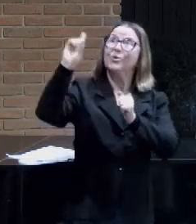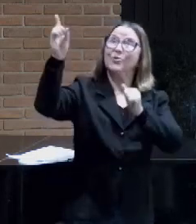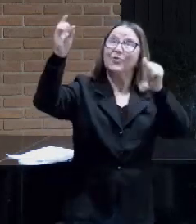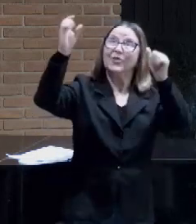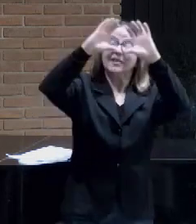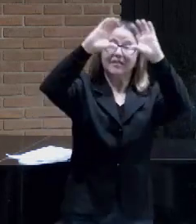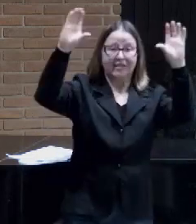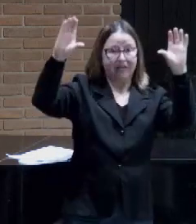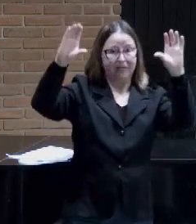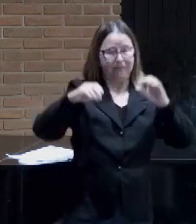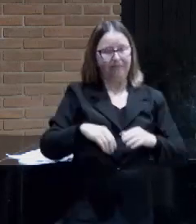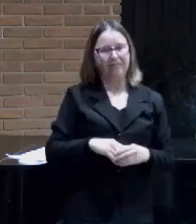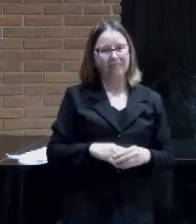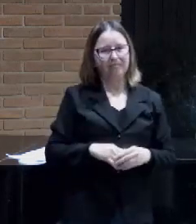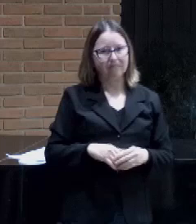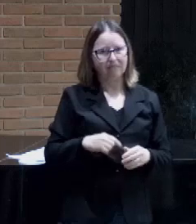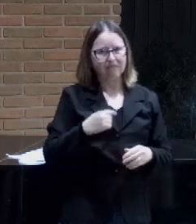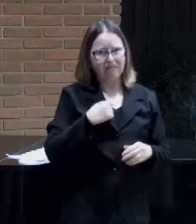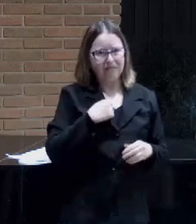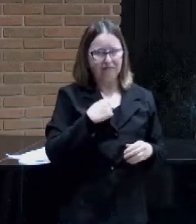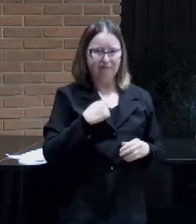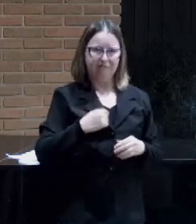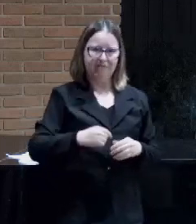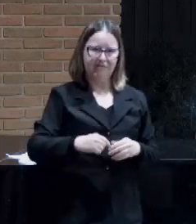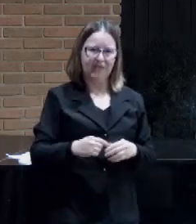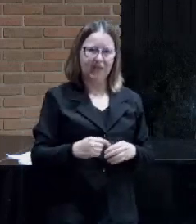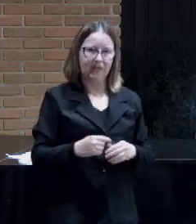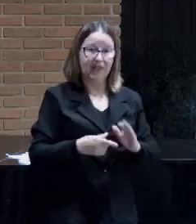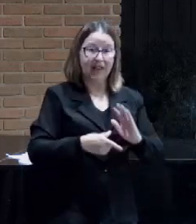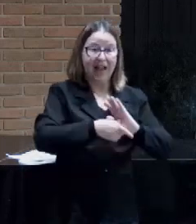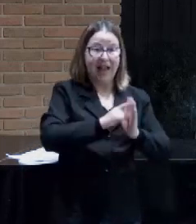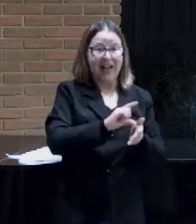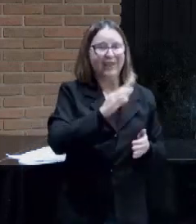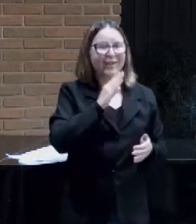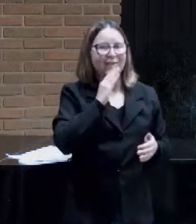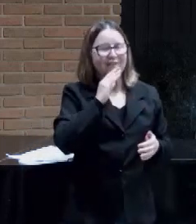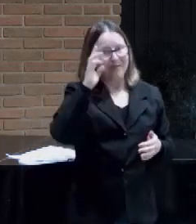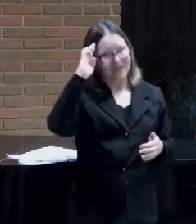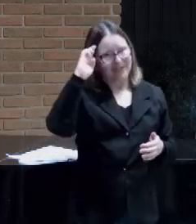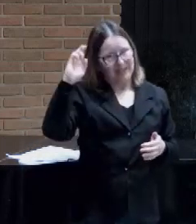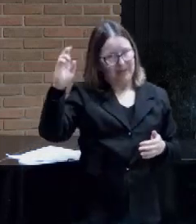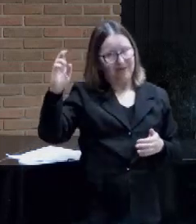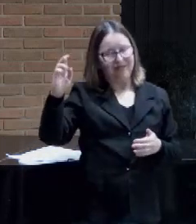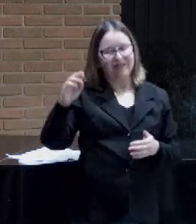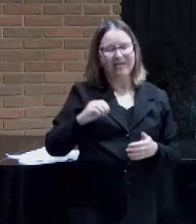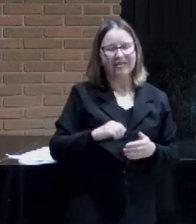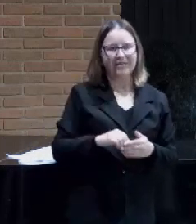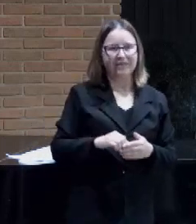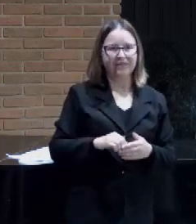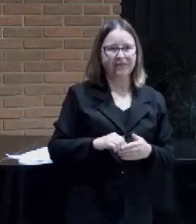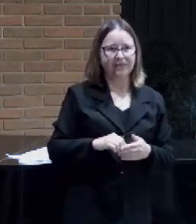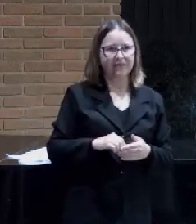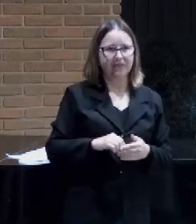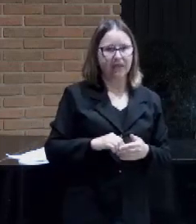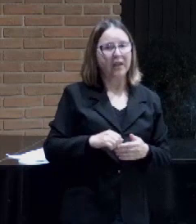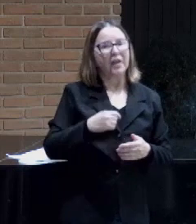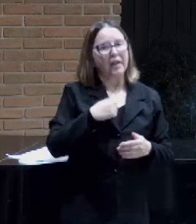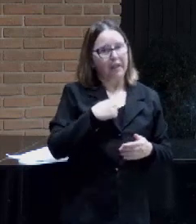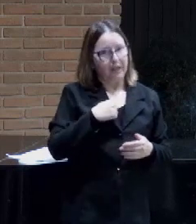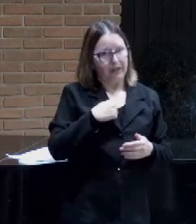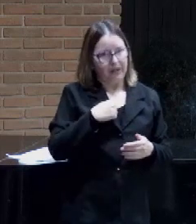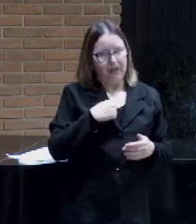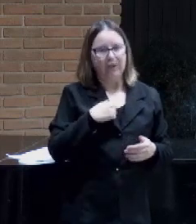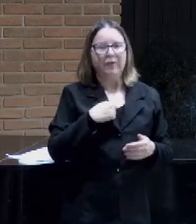mais novo, um pouco antes de conhecer o Senhor, eu comecei a ler a Bíblia, comecei a orar. Mesmo tendo sido criado num lar cristão e